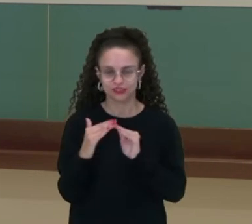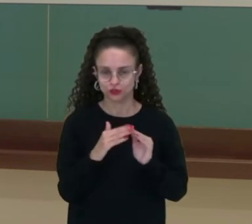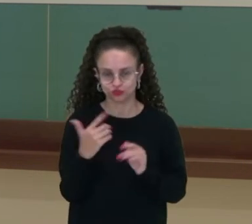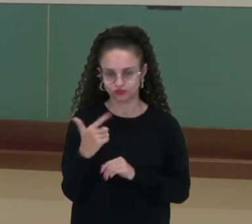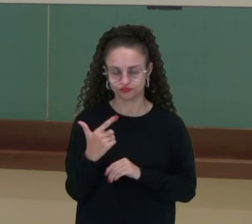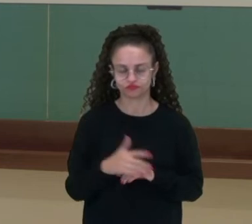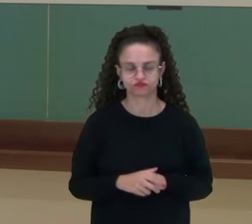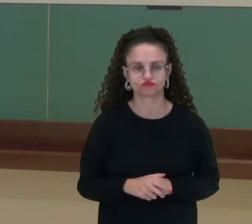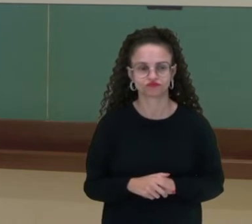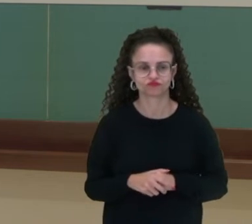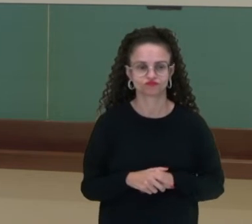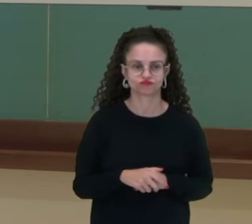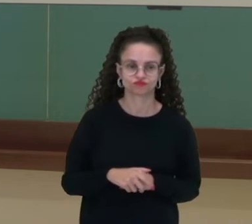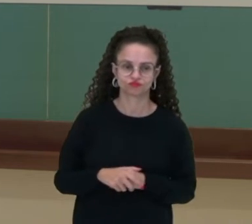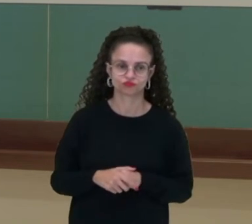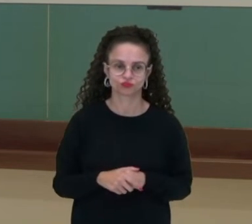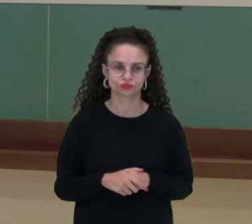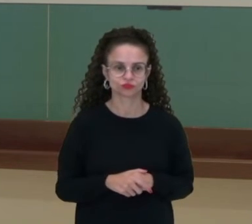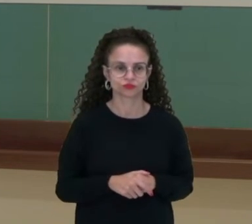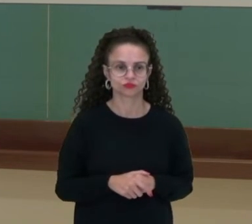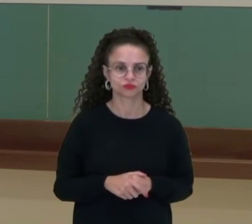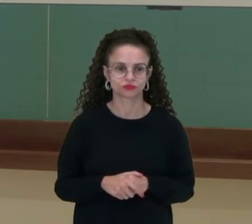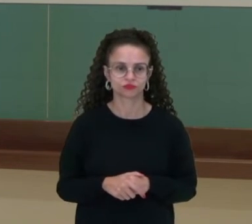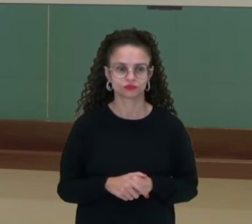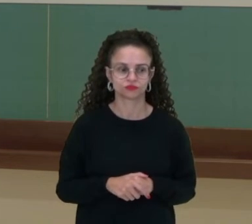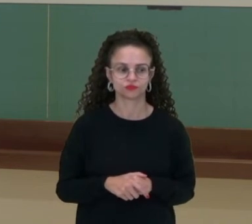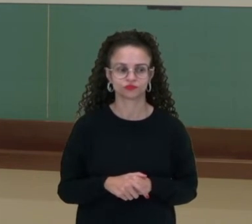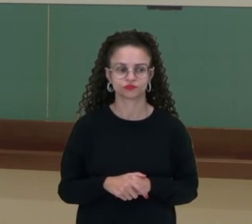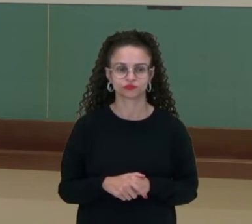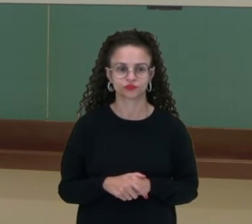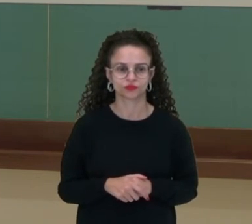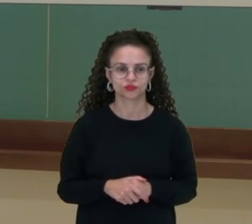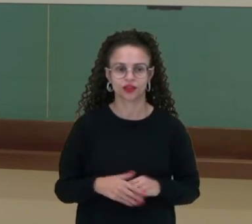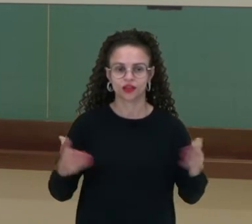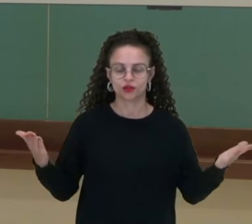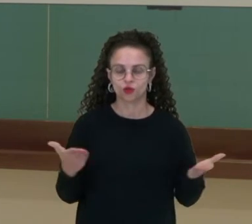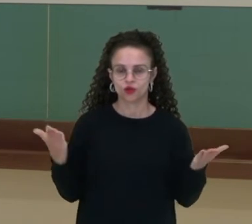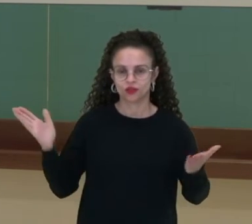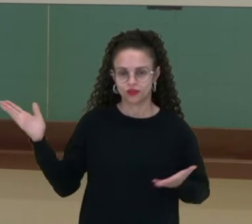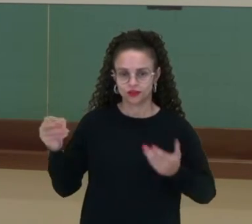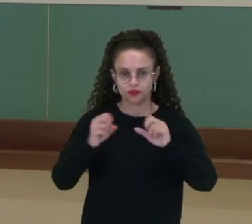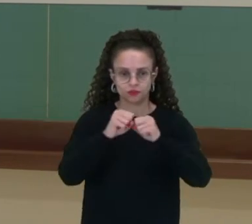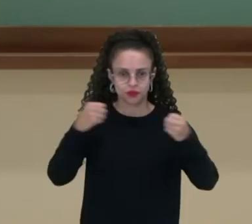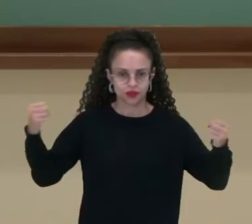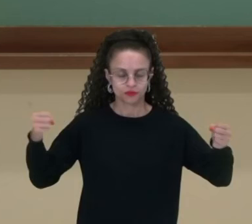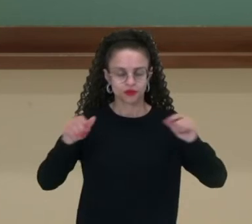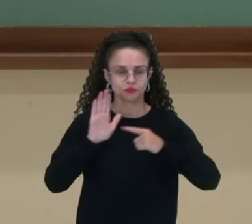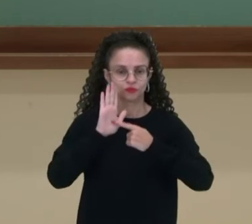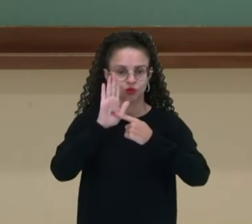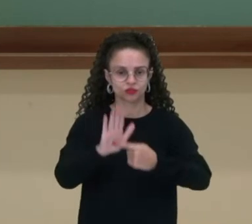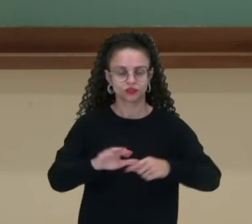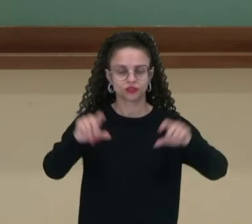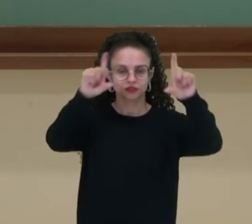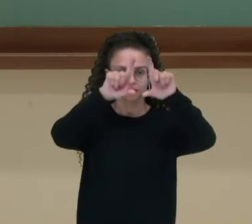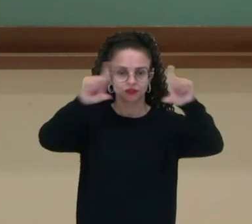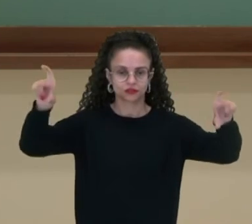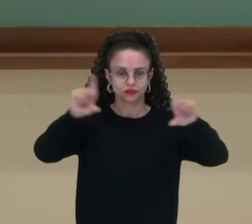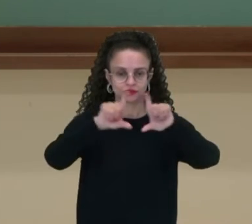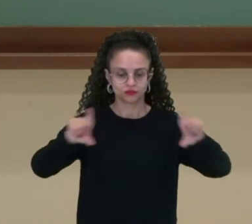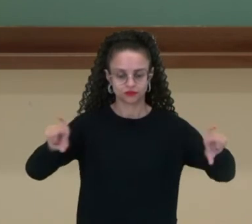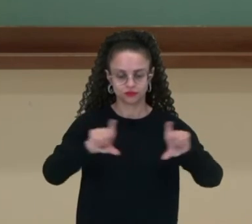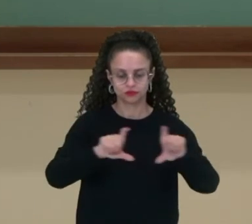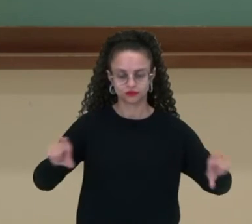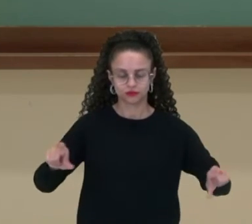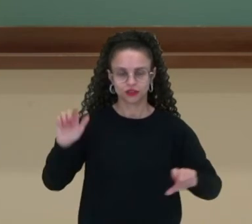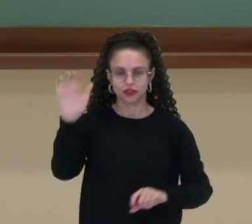Brasil, beleza? Muito bem, vamos à frente. Aqui temos um mapa agora mostrando as zonas climáticas,